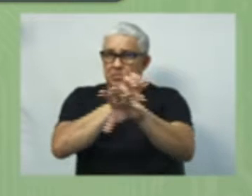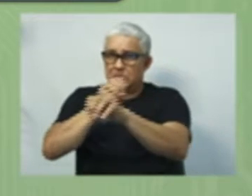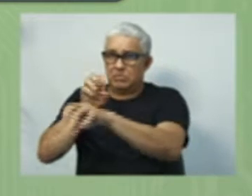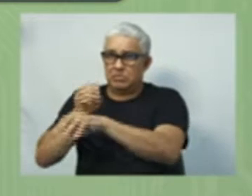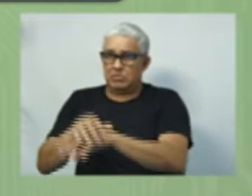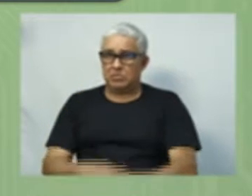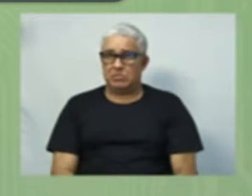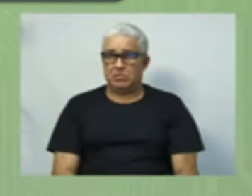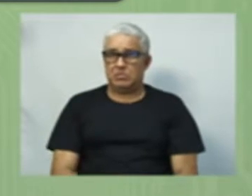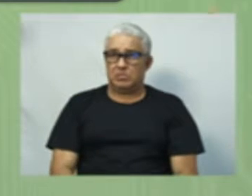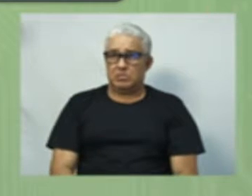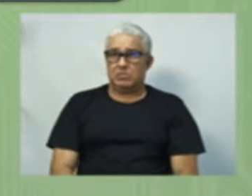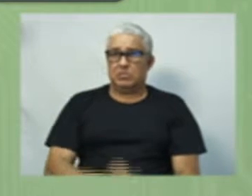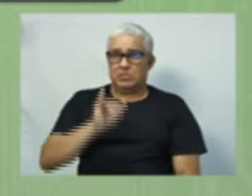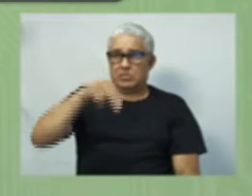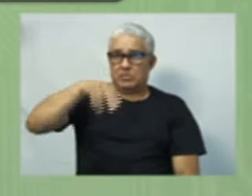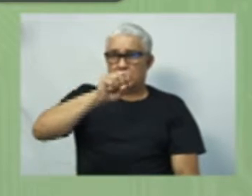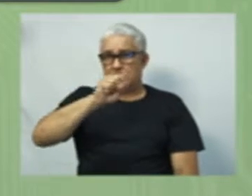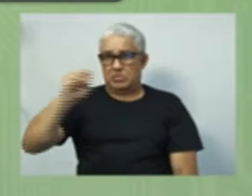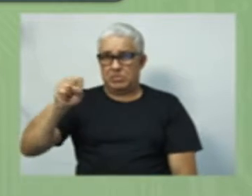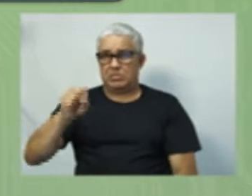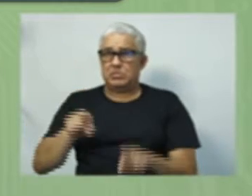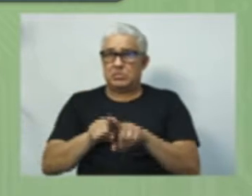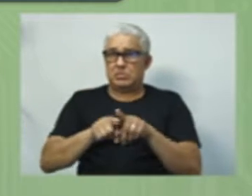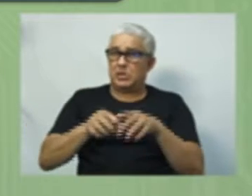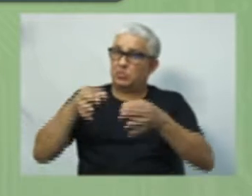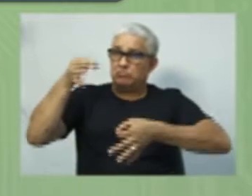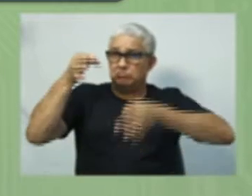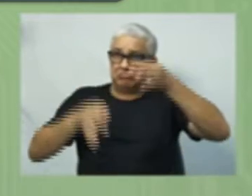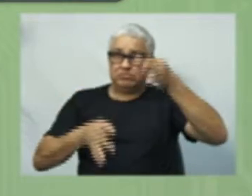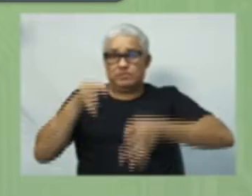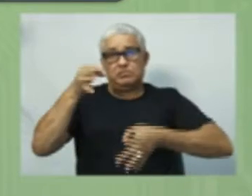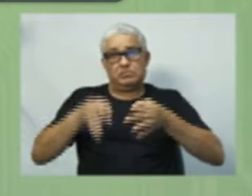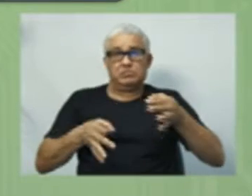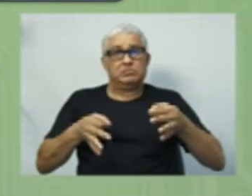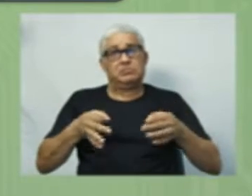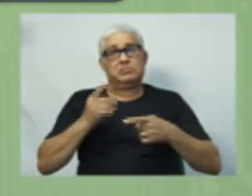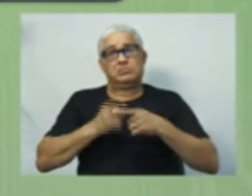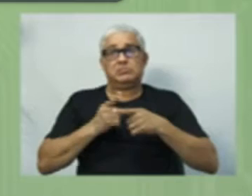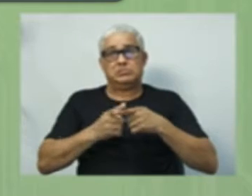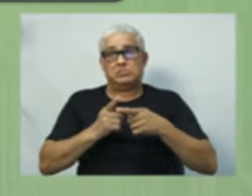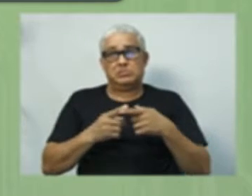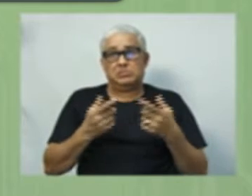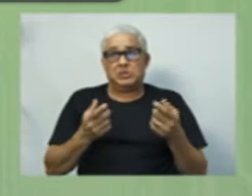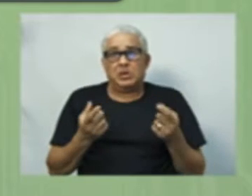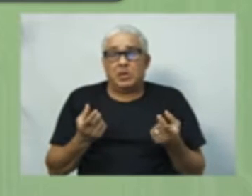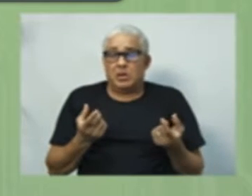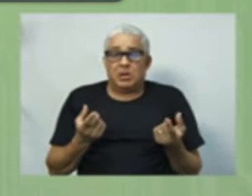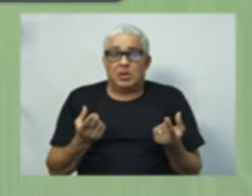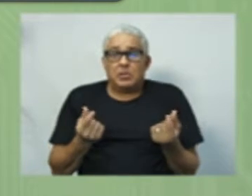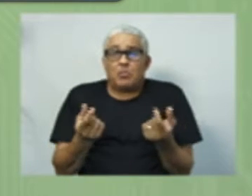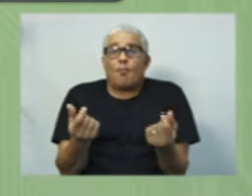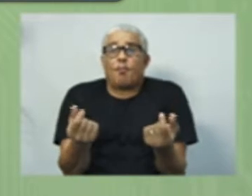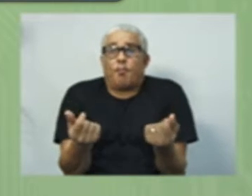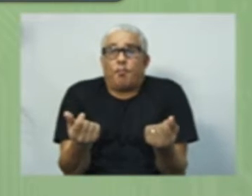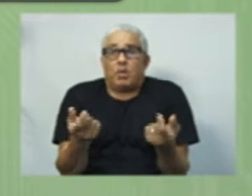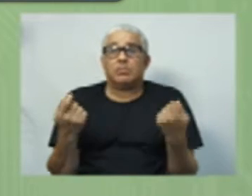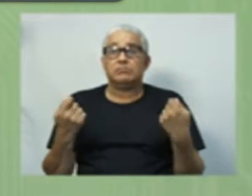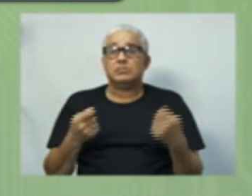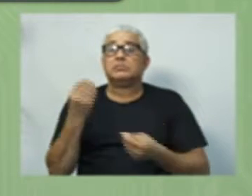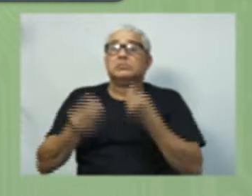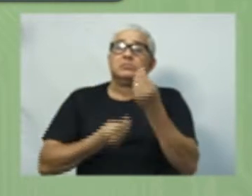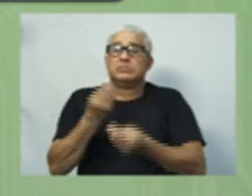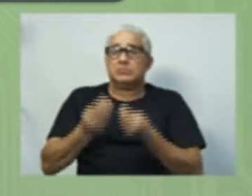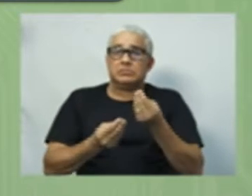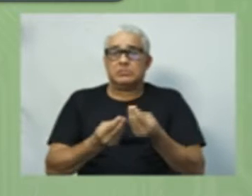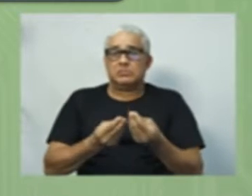educação, previdência social e justiça sem o quê? Sem recurso. E como esse recurso é adquirido